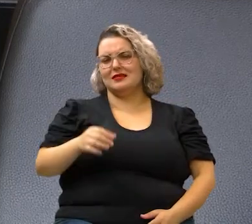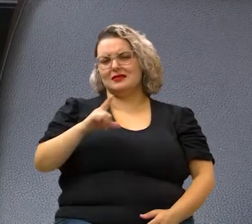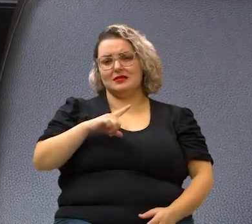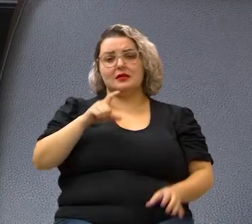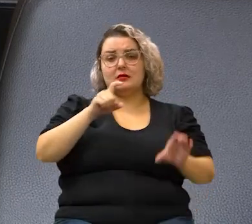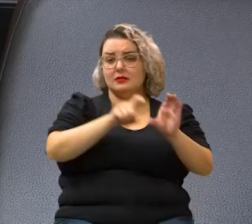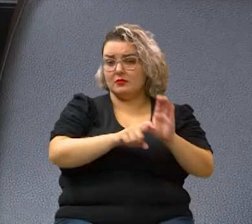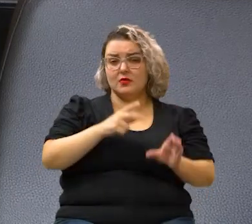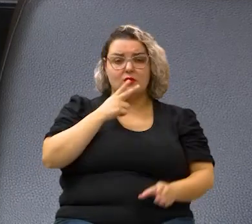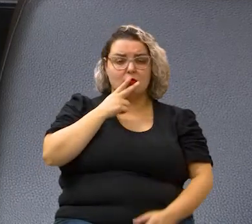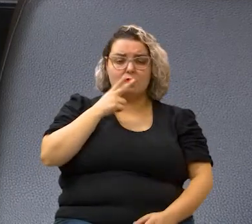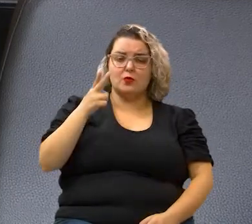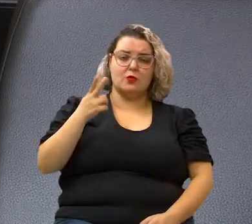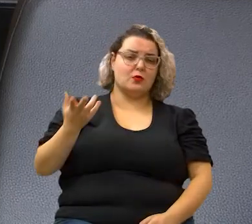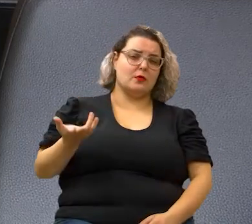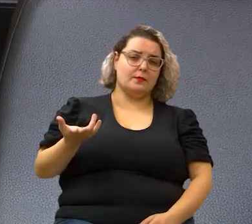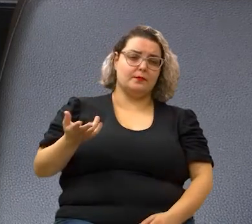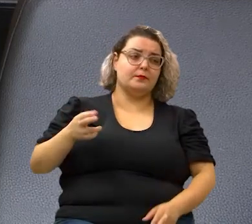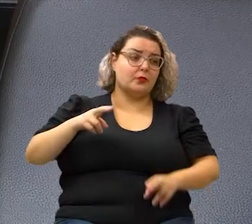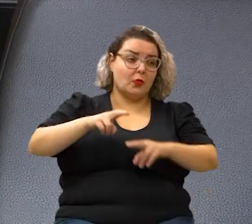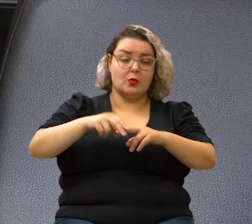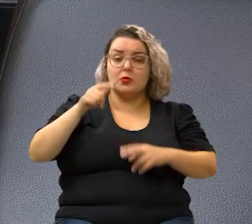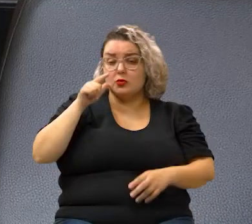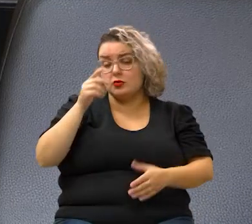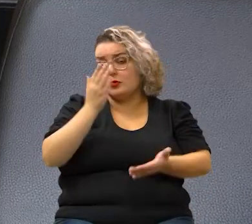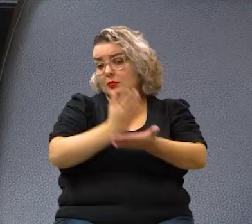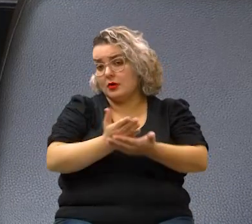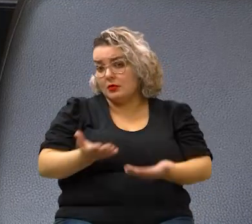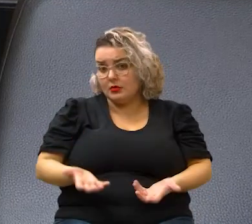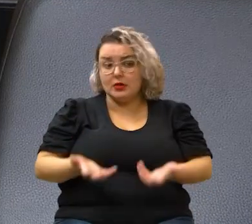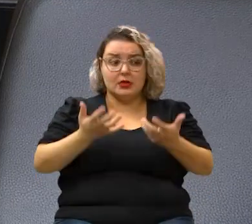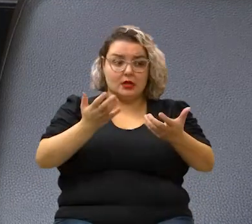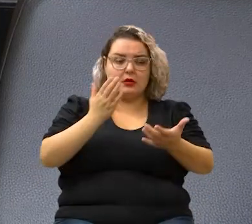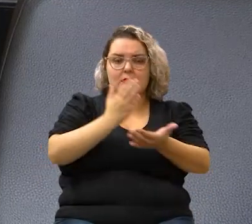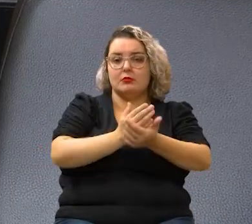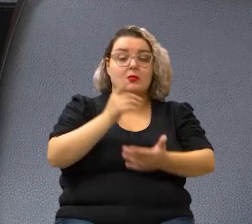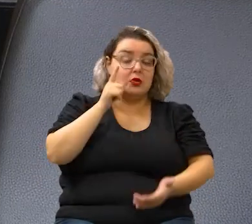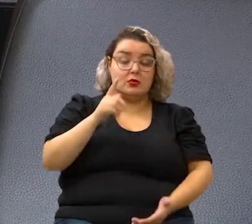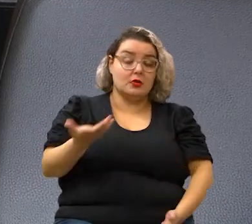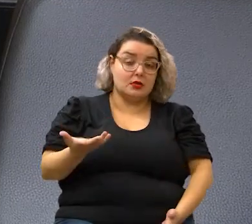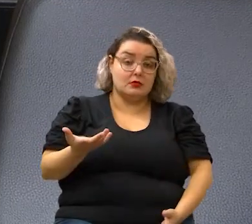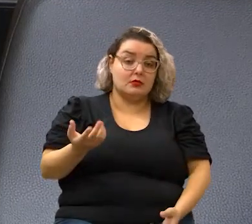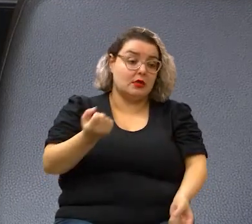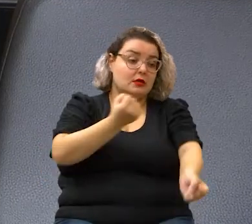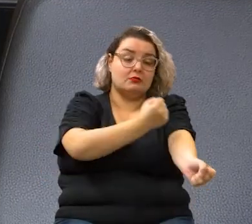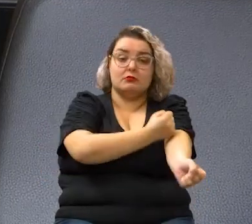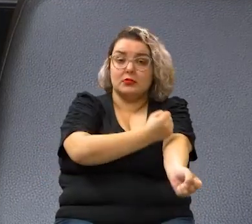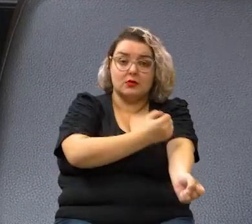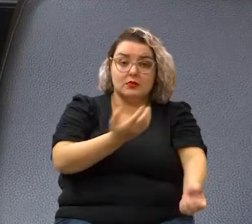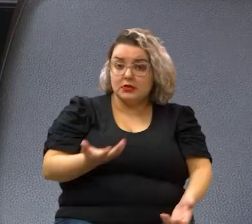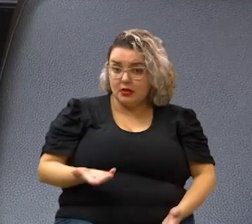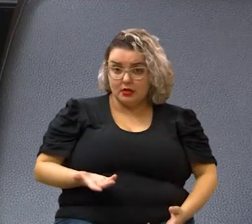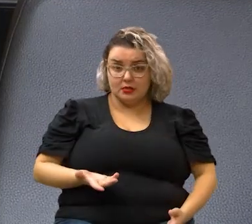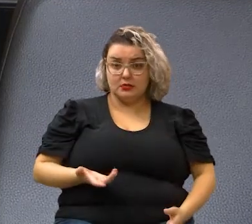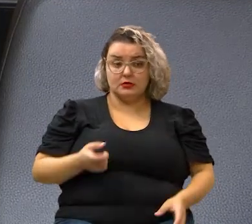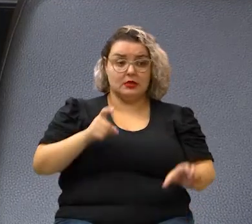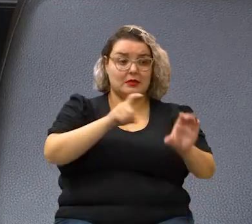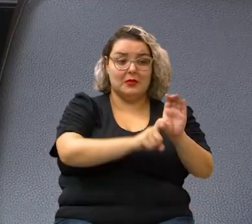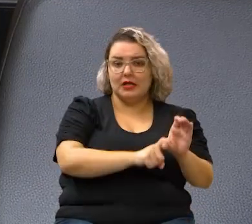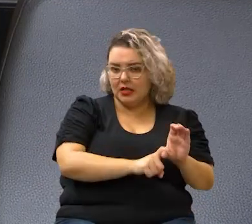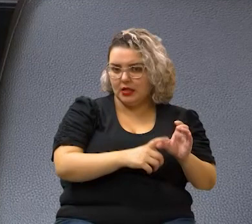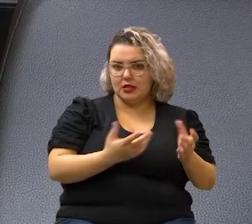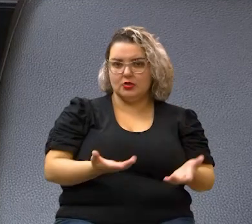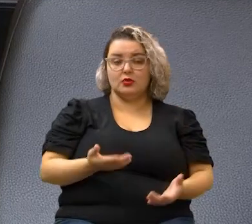absoluta certeza, tem a dependência do cigarro, né? Por isso que não consegue parar, porque ele quer parar, só que não consegue. Se não consegue é porque está